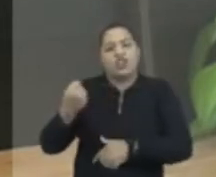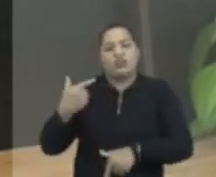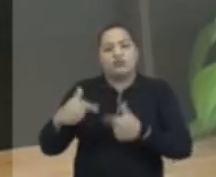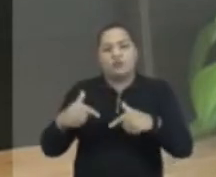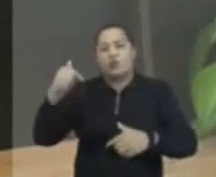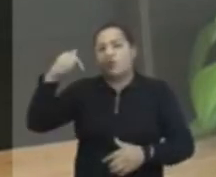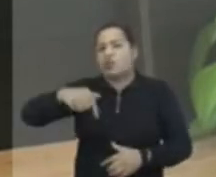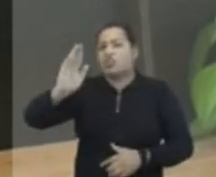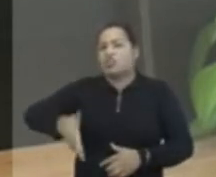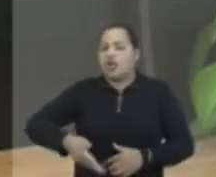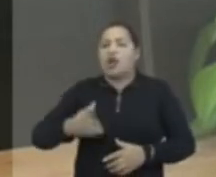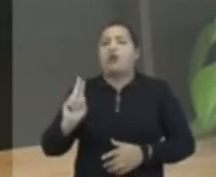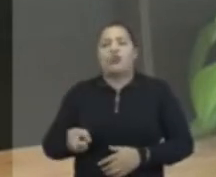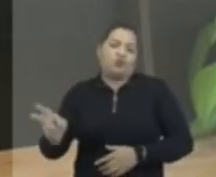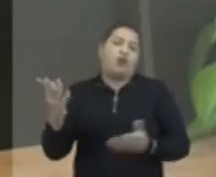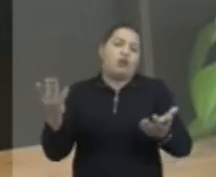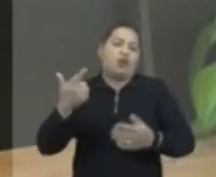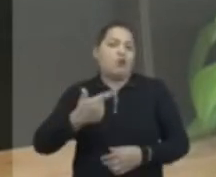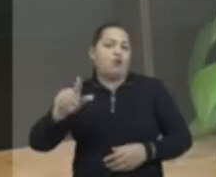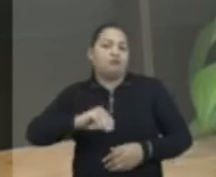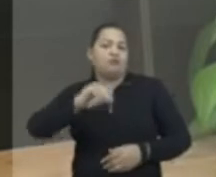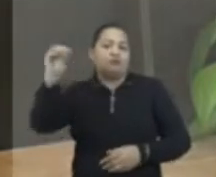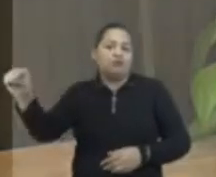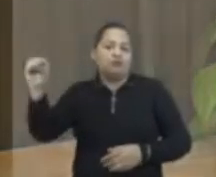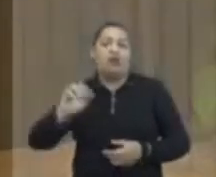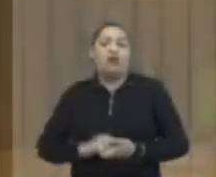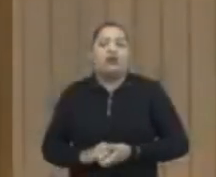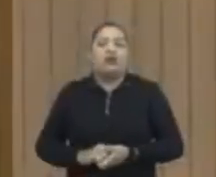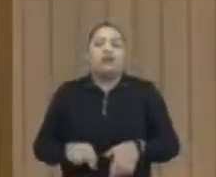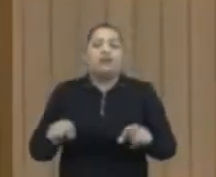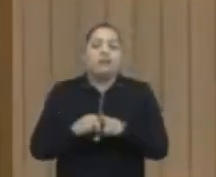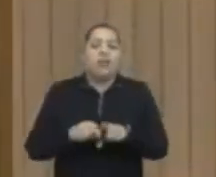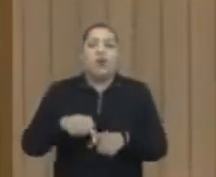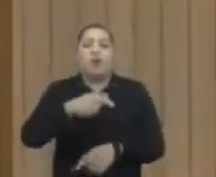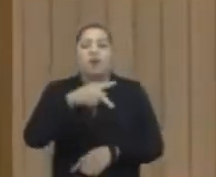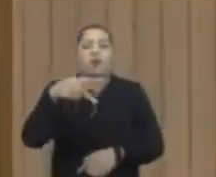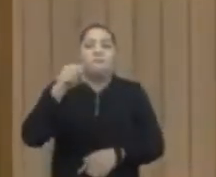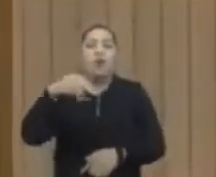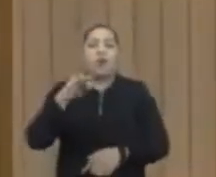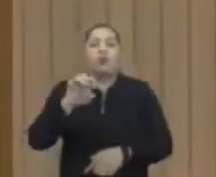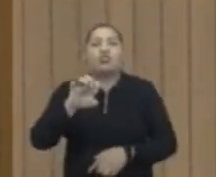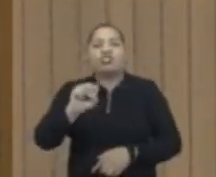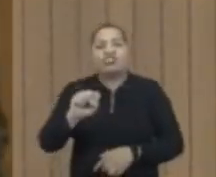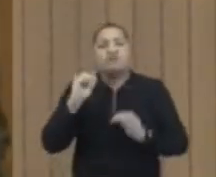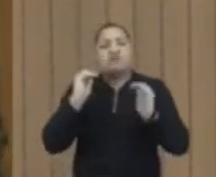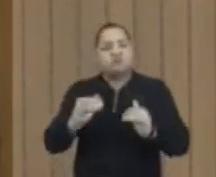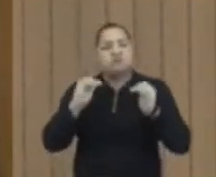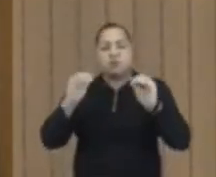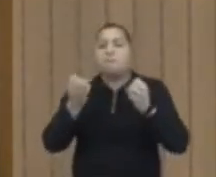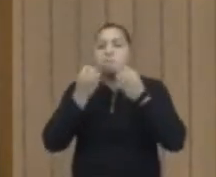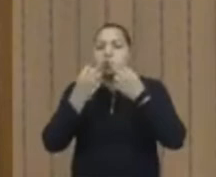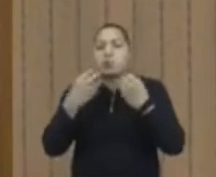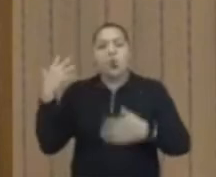como procurador, presidente da ANPR. Colega Felício Ponte também, que é outro gigante de trabalho, Felício Ponte Júnior, que é outro